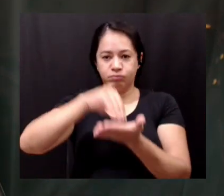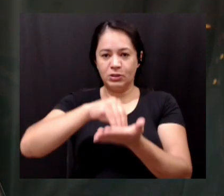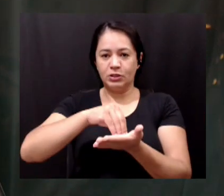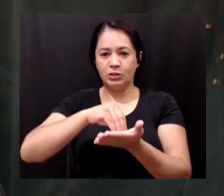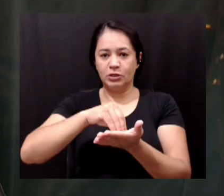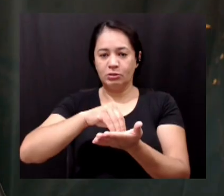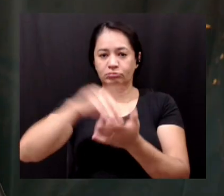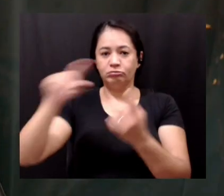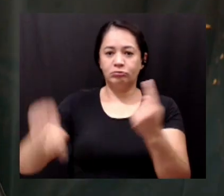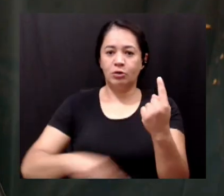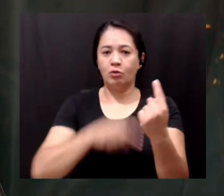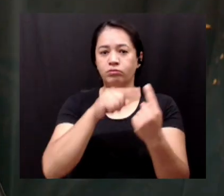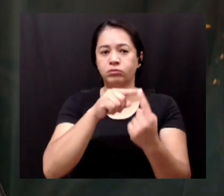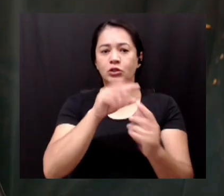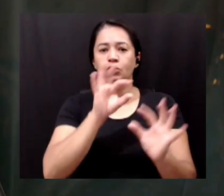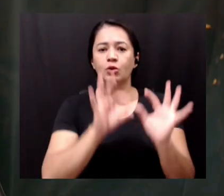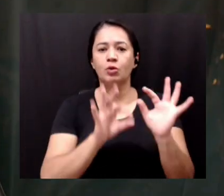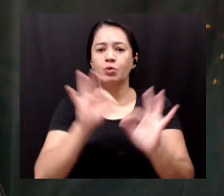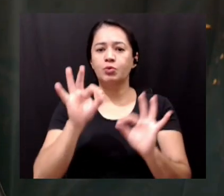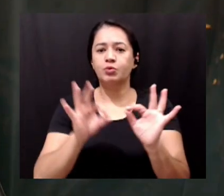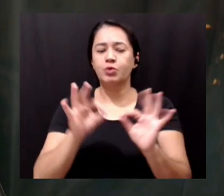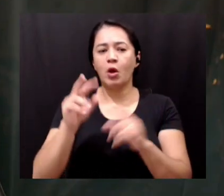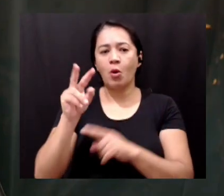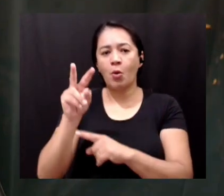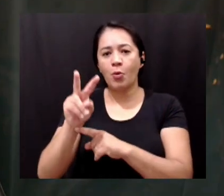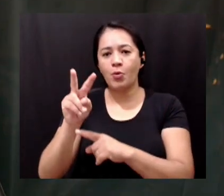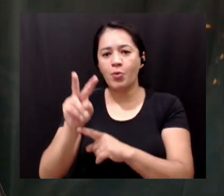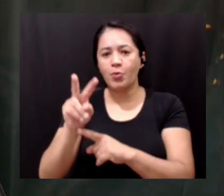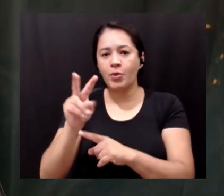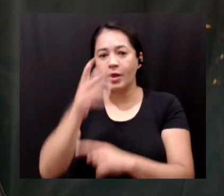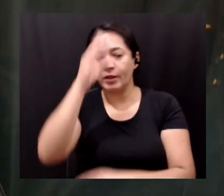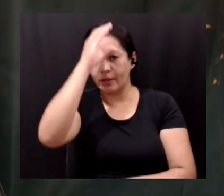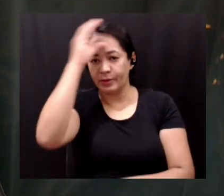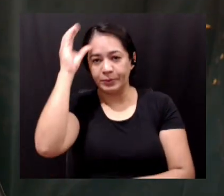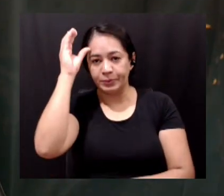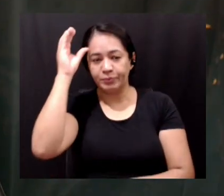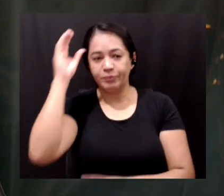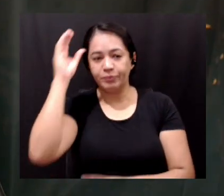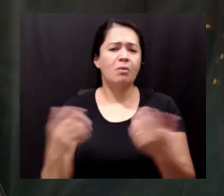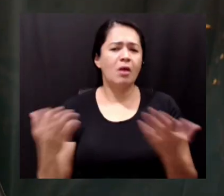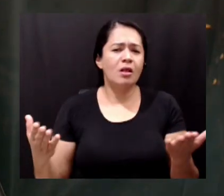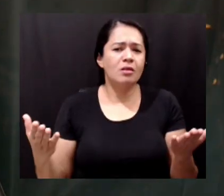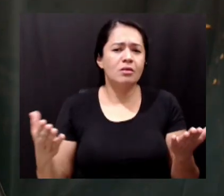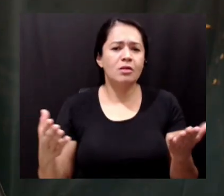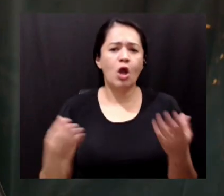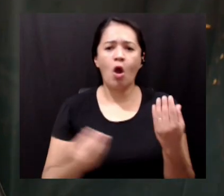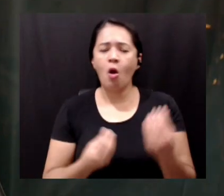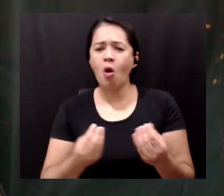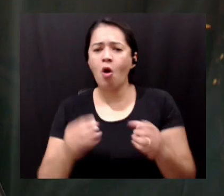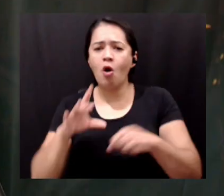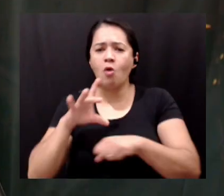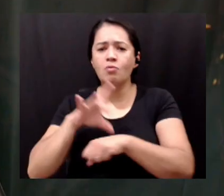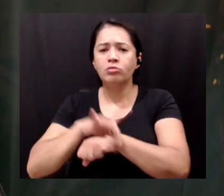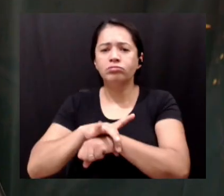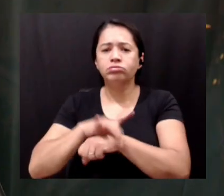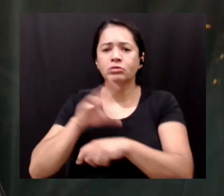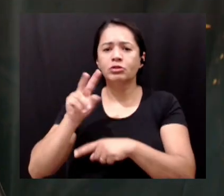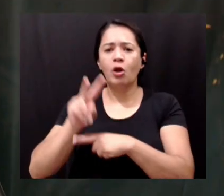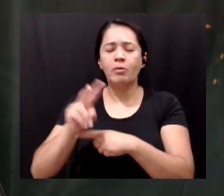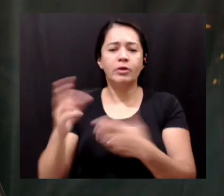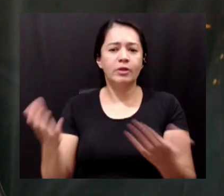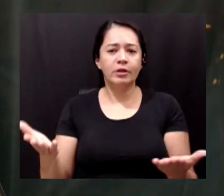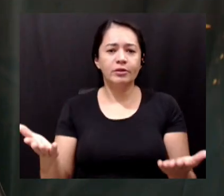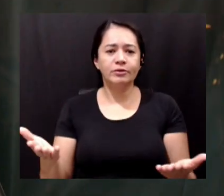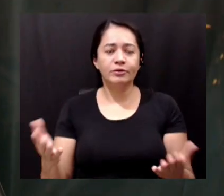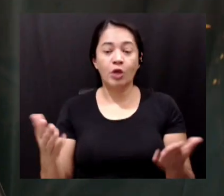organizar o setor e proteger os consumidores. Mas até onde vai essa proteção? No Estúdio Câmara de hoje, vamos falar sobre o mercado